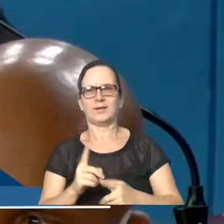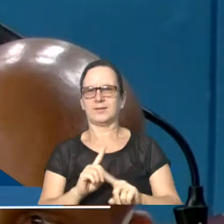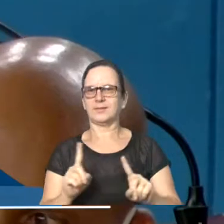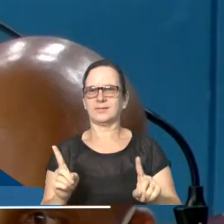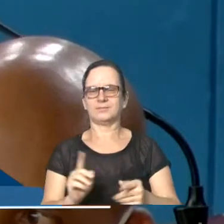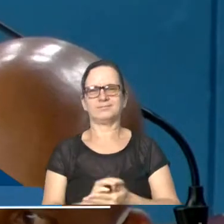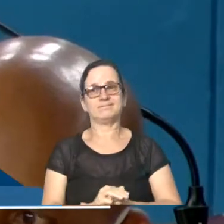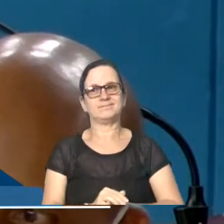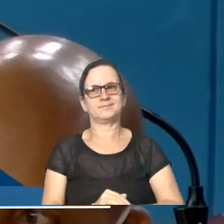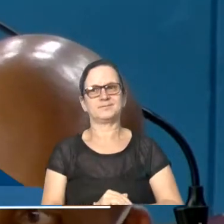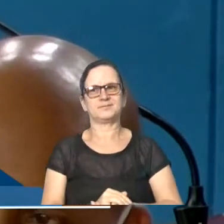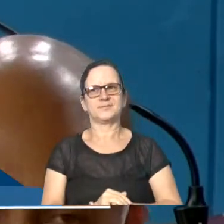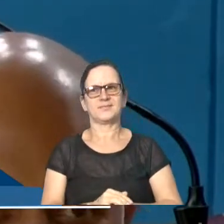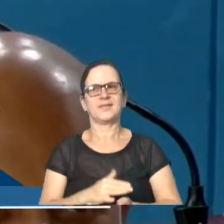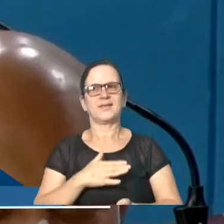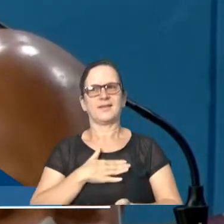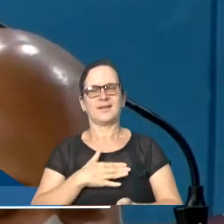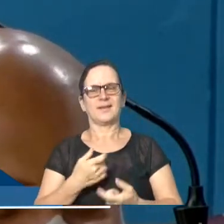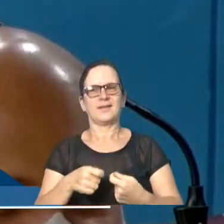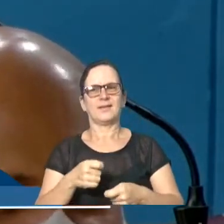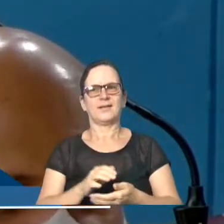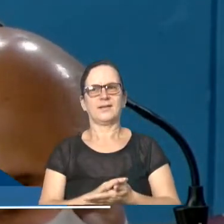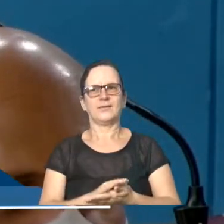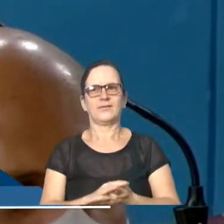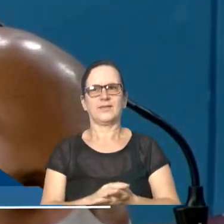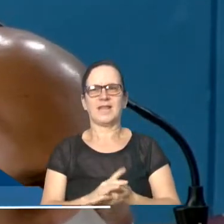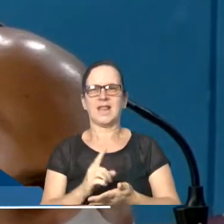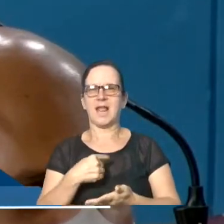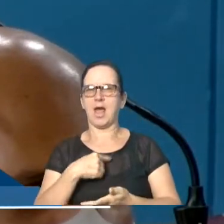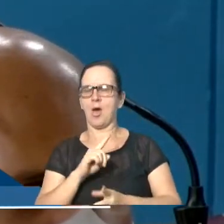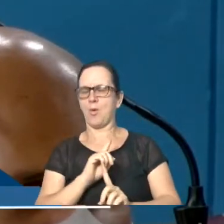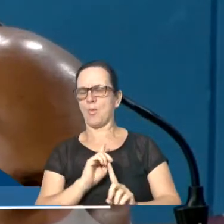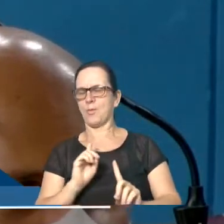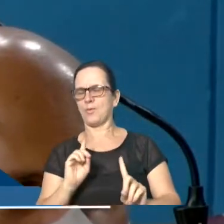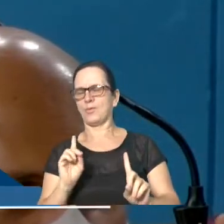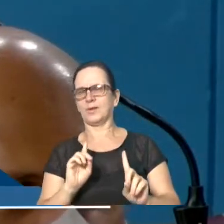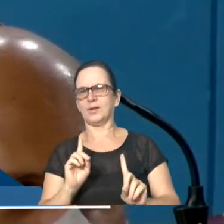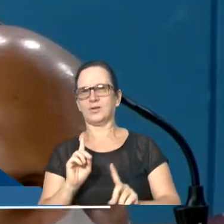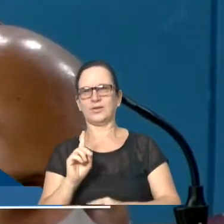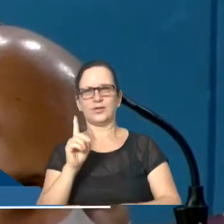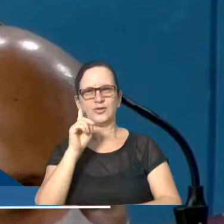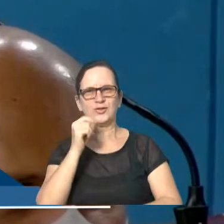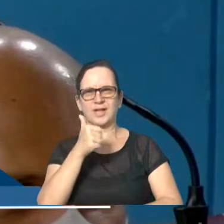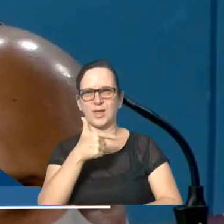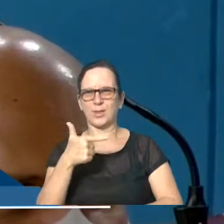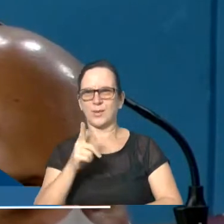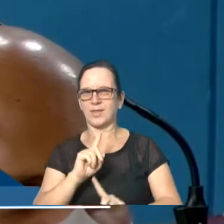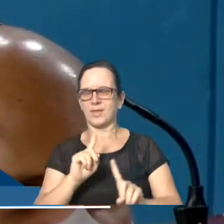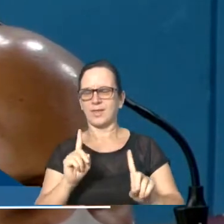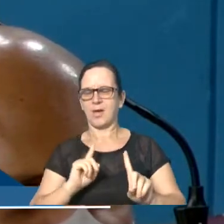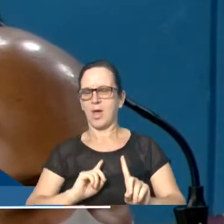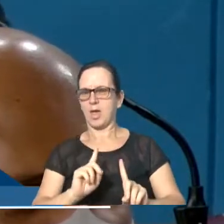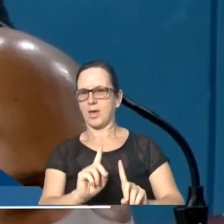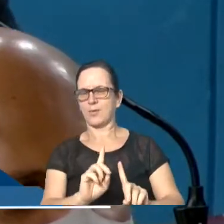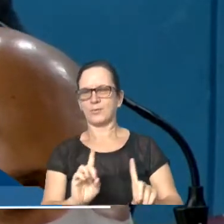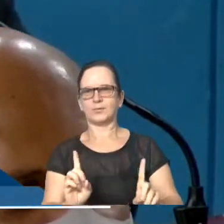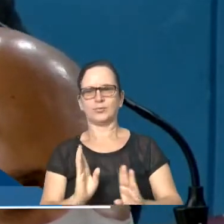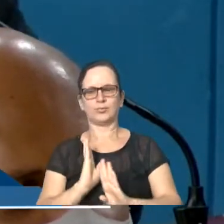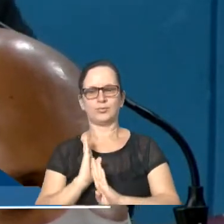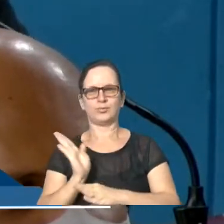agora, duvido. Ele deve ter olhado agora e falado, vou nada. Dia 12? Vou logo arrumar reunião em